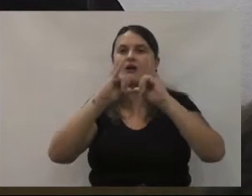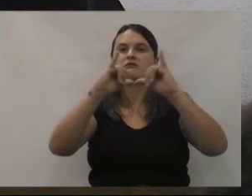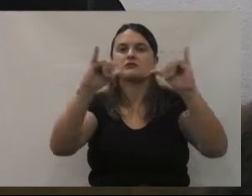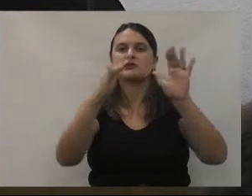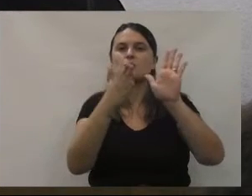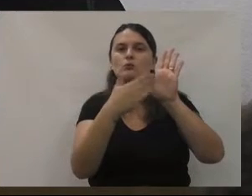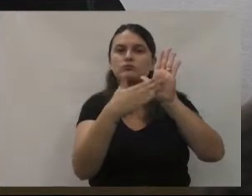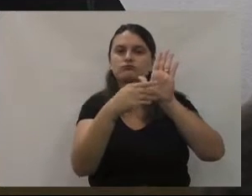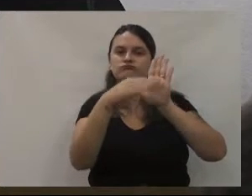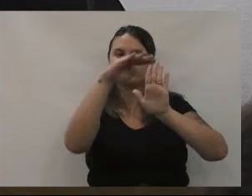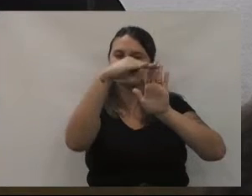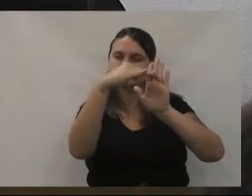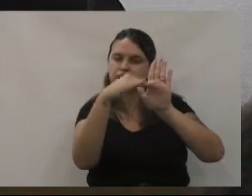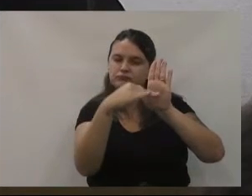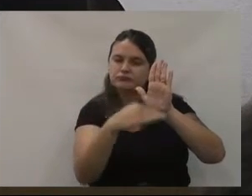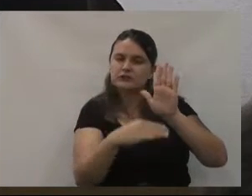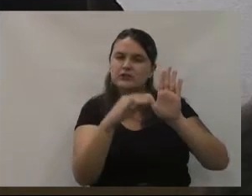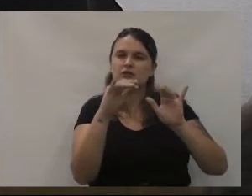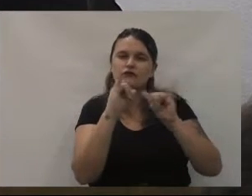uma planilha